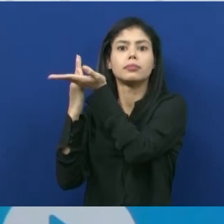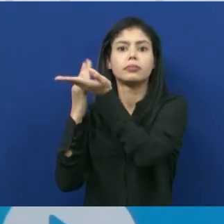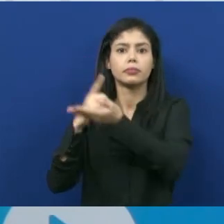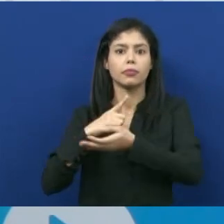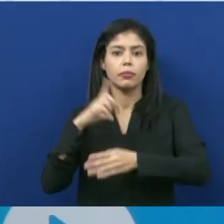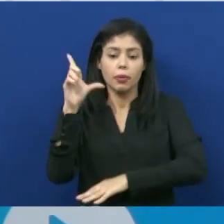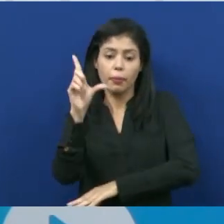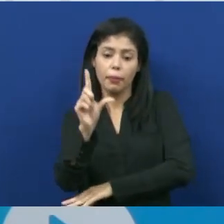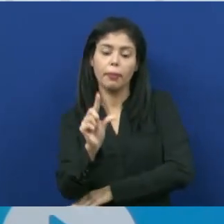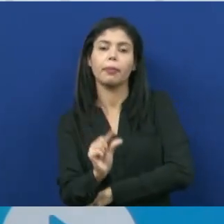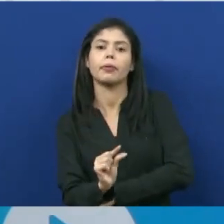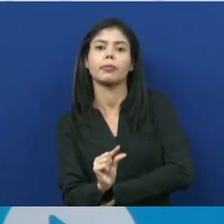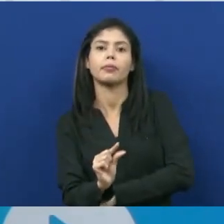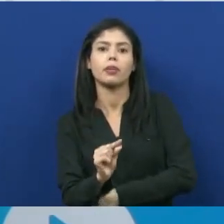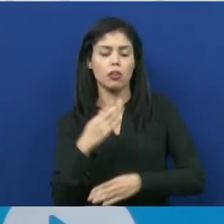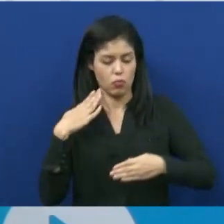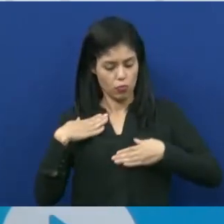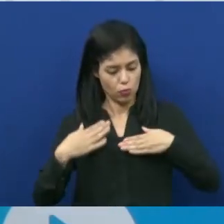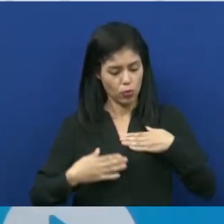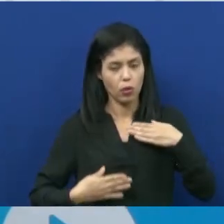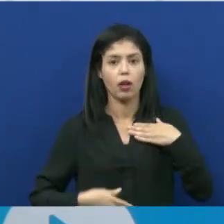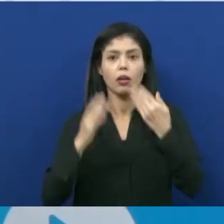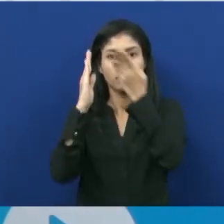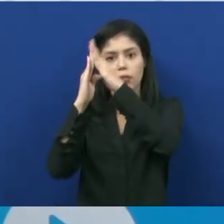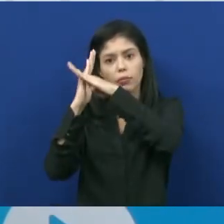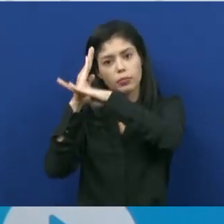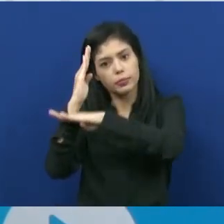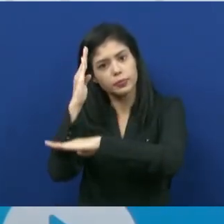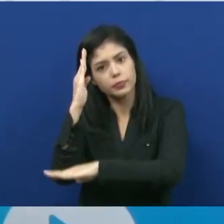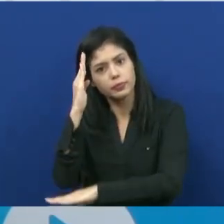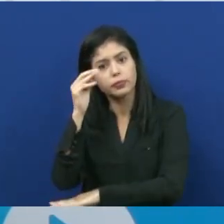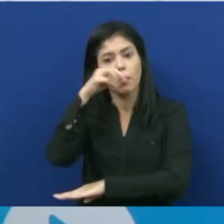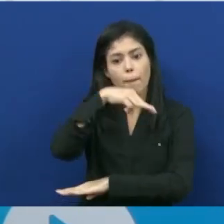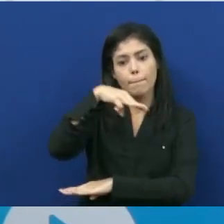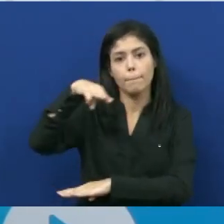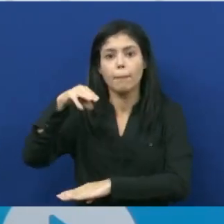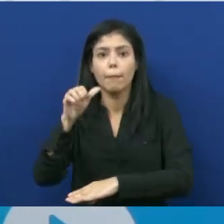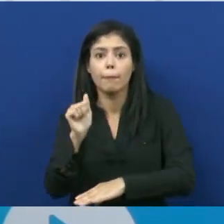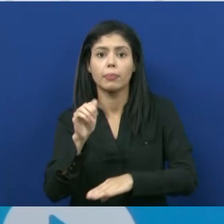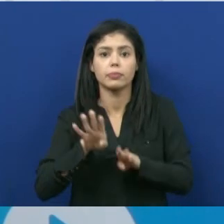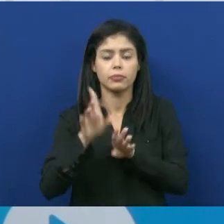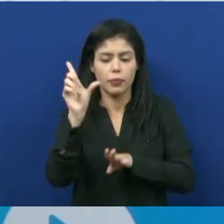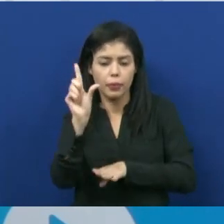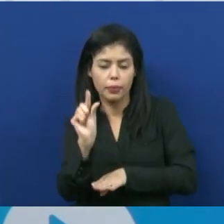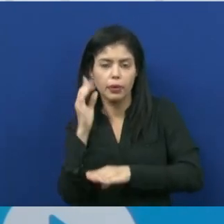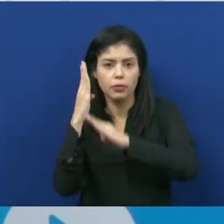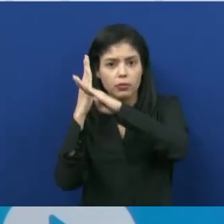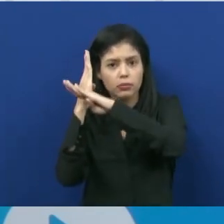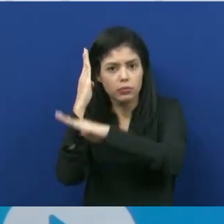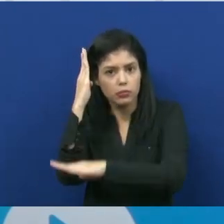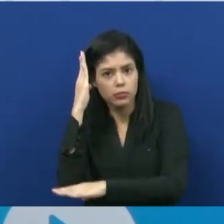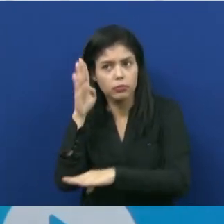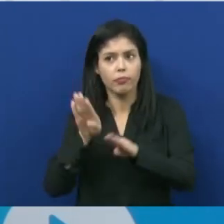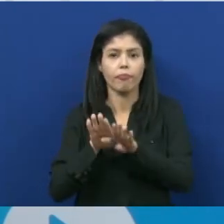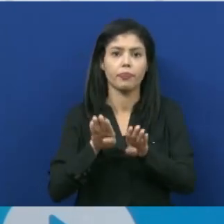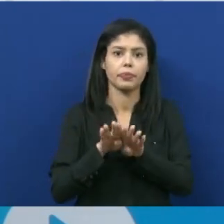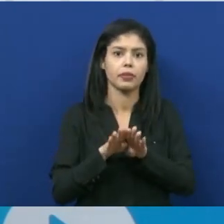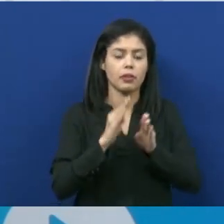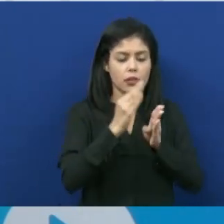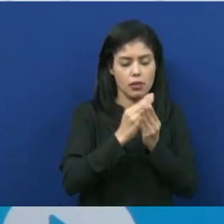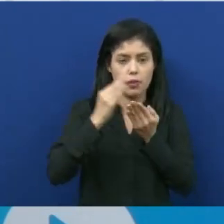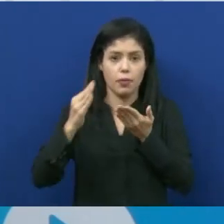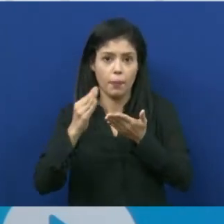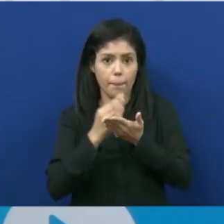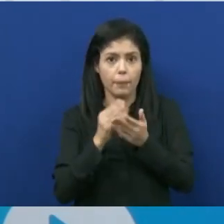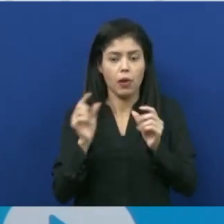densidade menor. Corpos com uma temperatura menor, ou massas que estão em uma temperatura menor, pelo fato de suas partículas